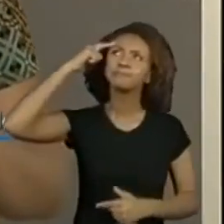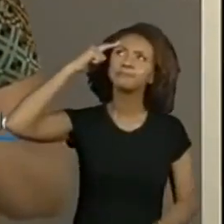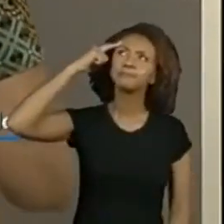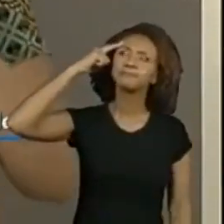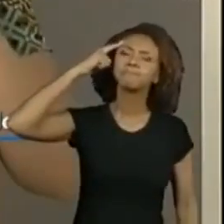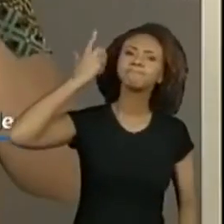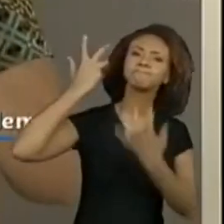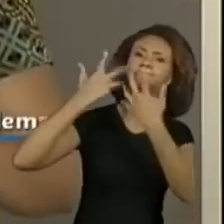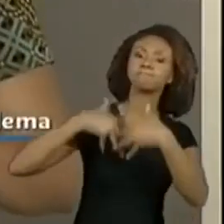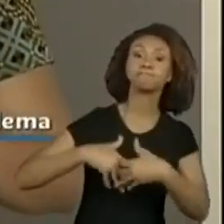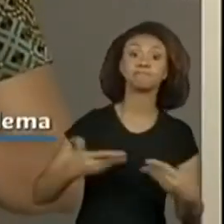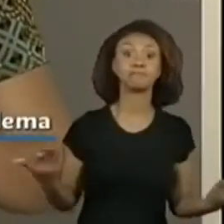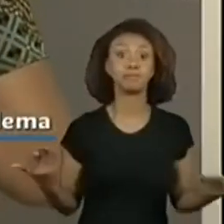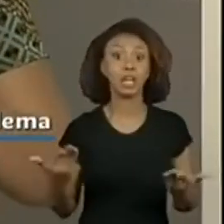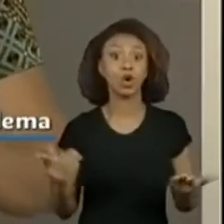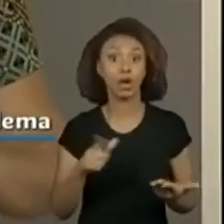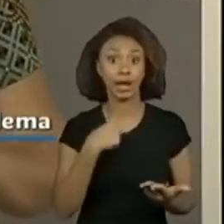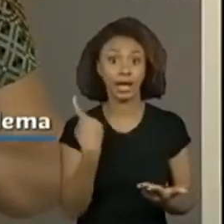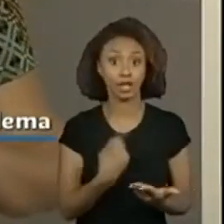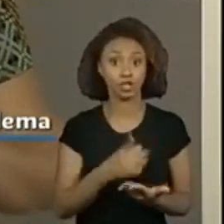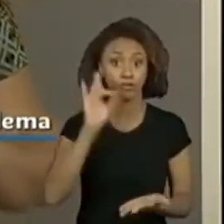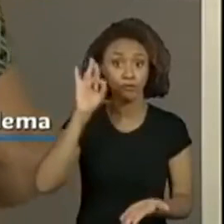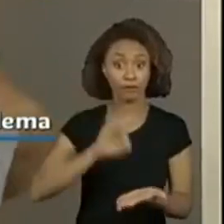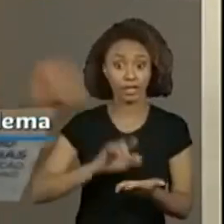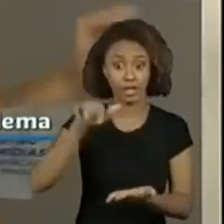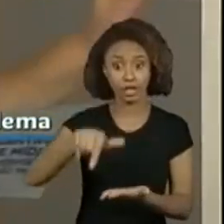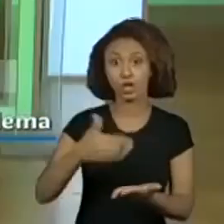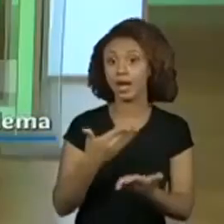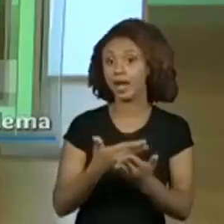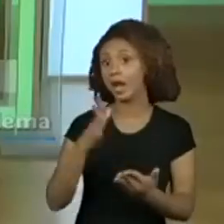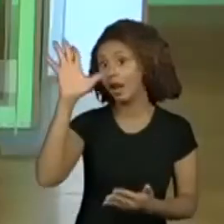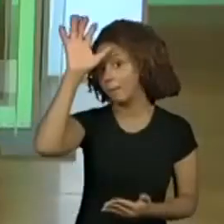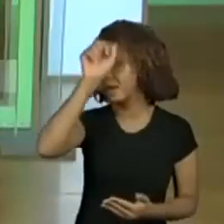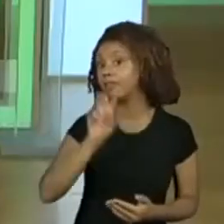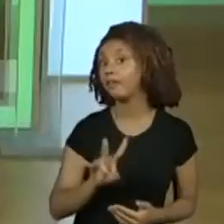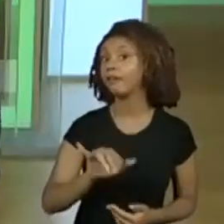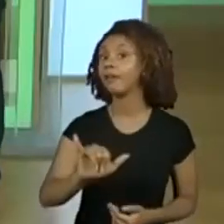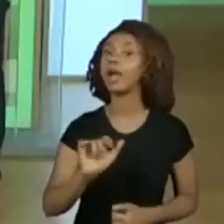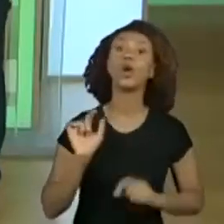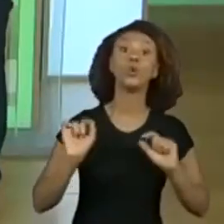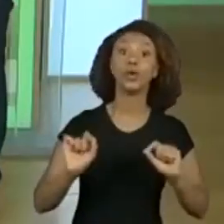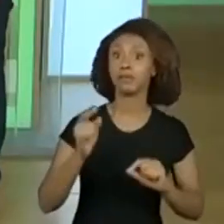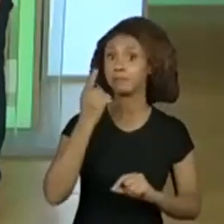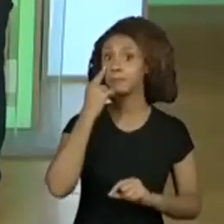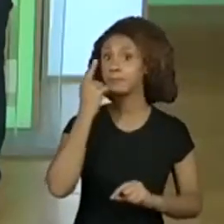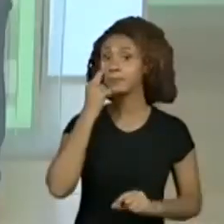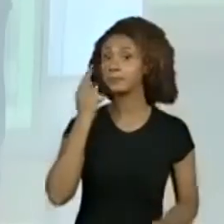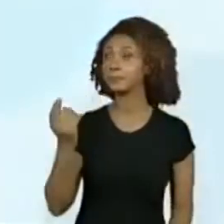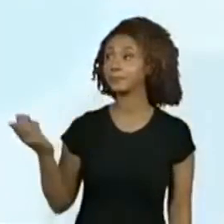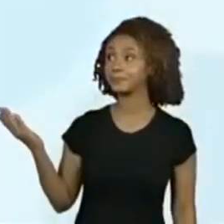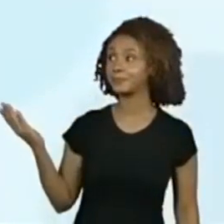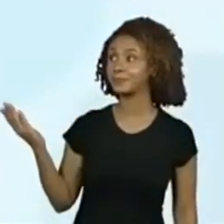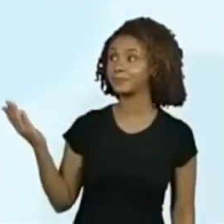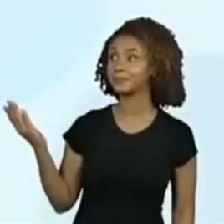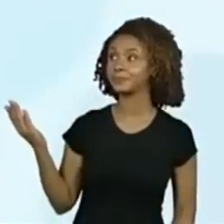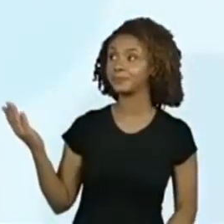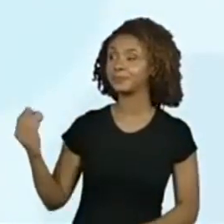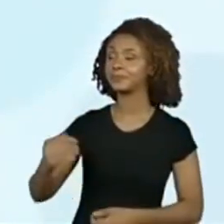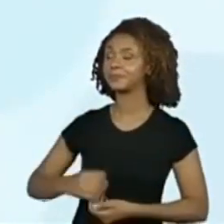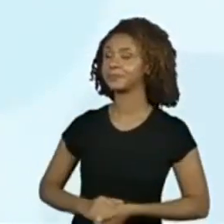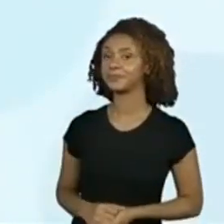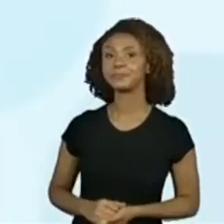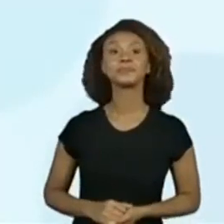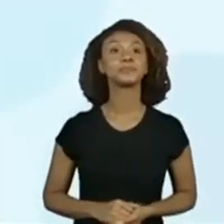verificar o que nós vamos de fato aprender nessa aula vamos lá vamos pra próxima tela olha só